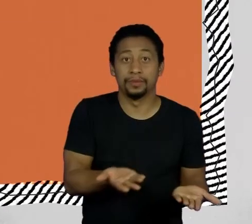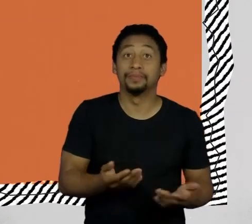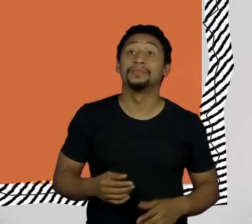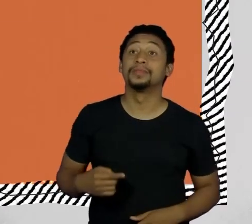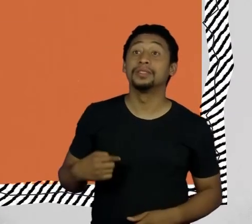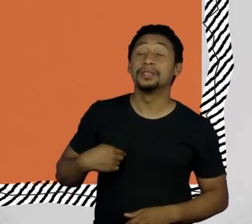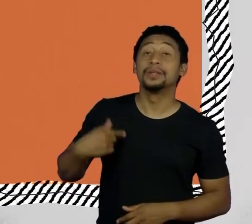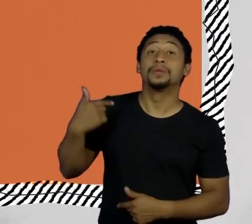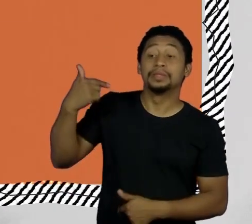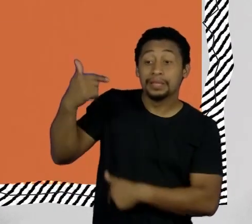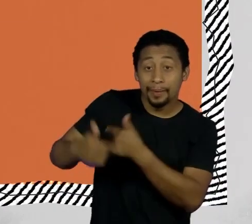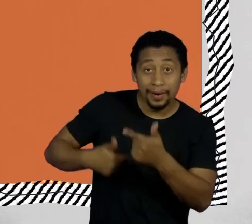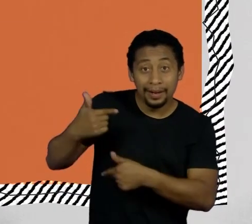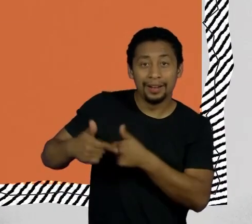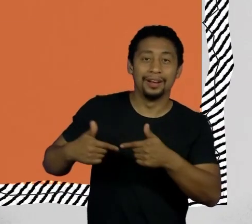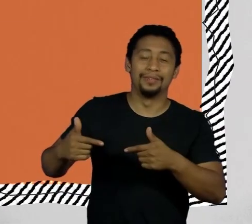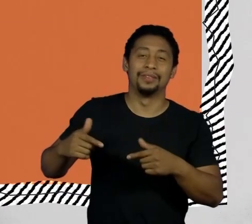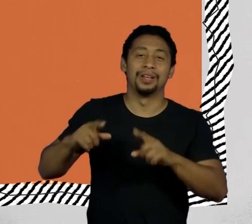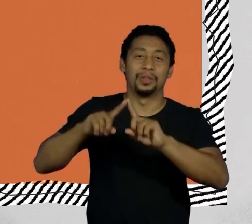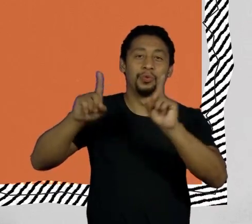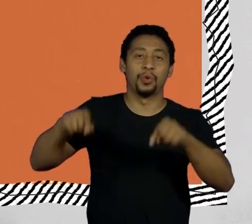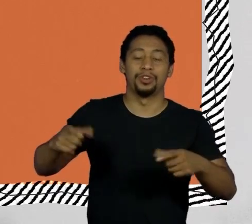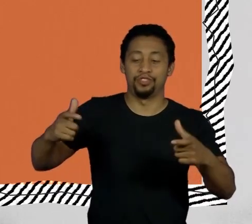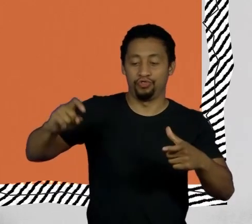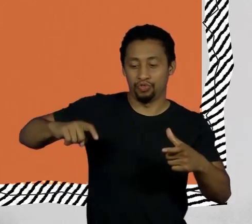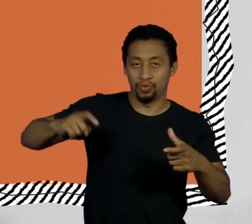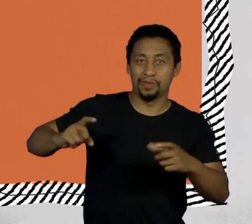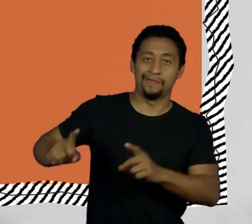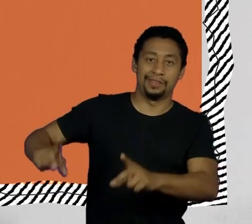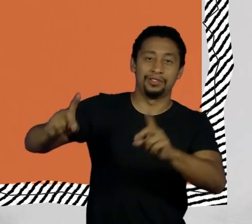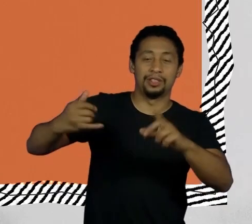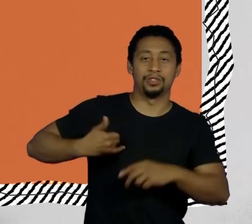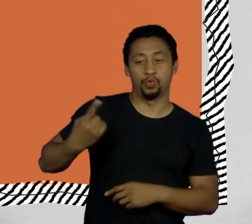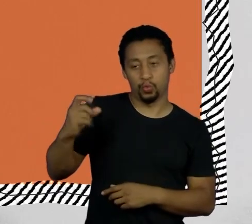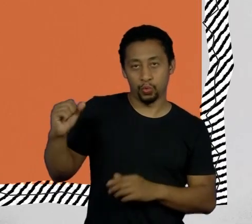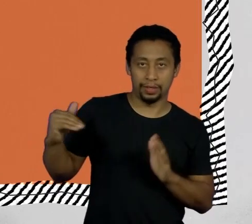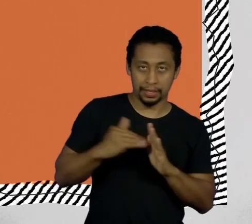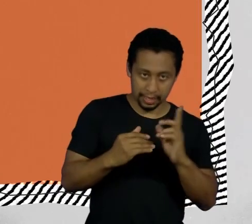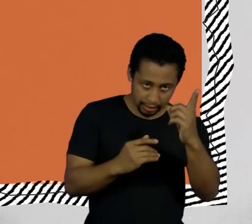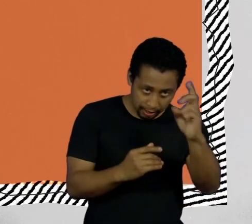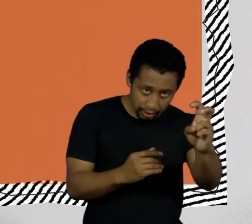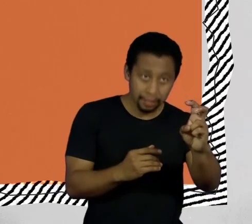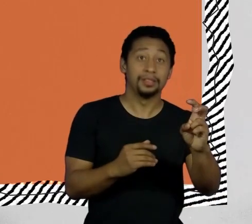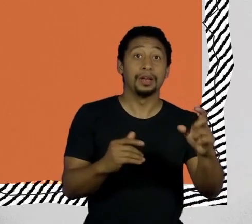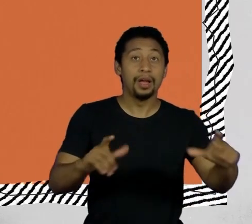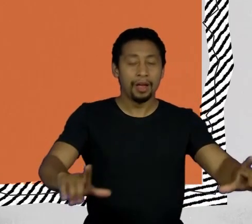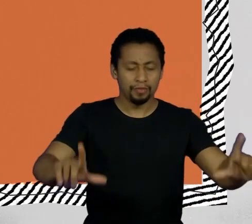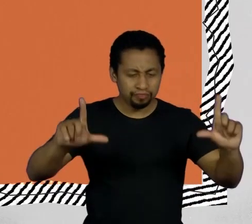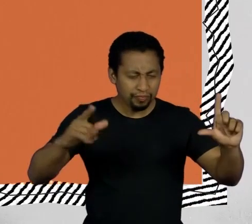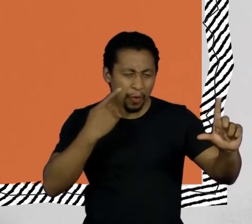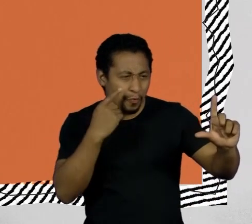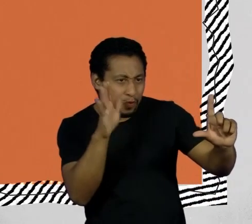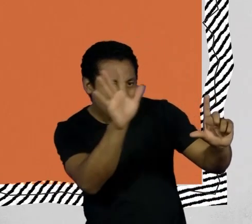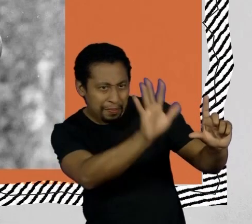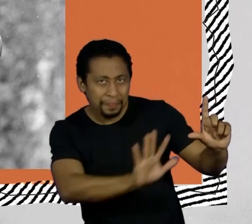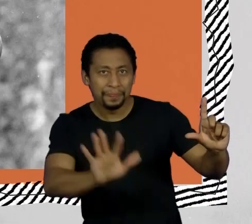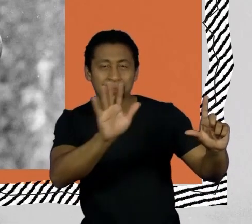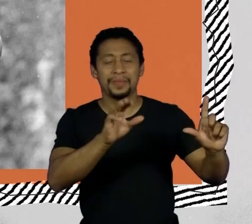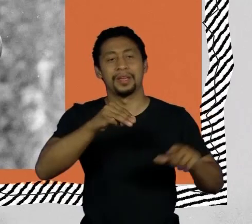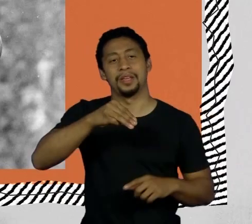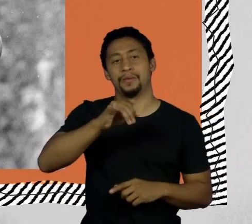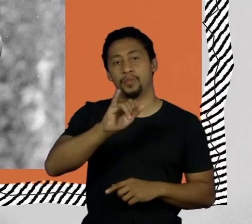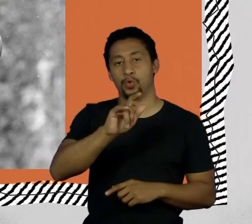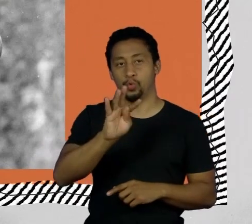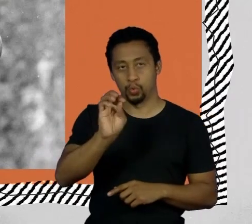numa loja de discos dos oito aos 15 anos de idade a lunique e ter visto na capa dos discos Milton Nascimento